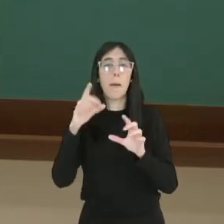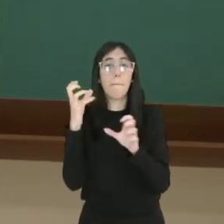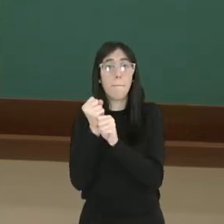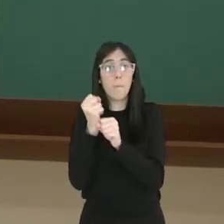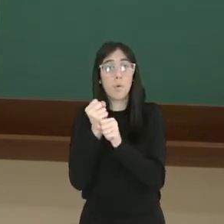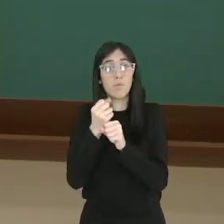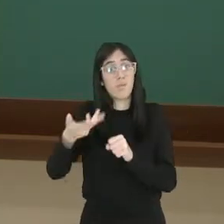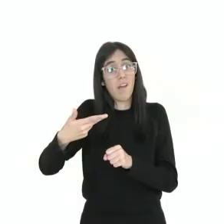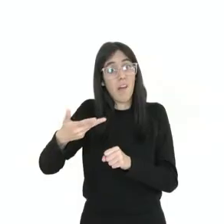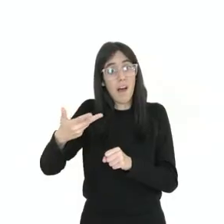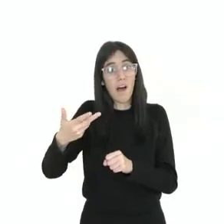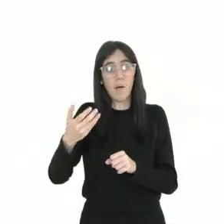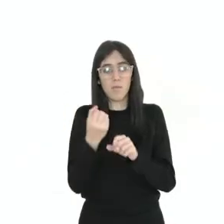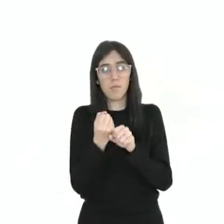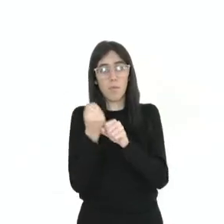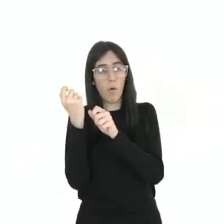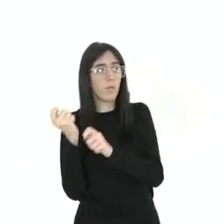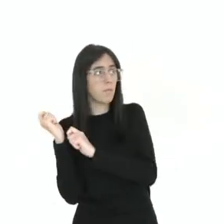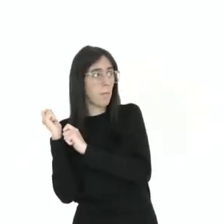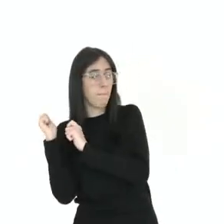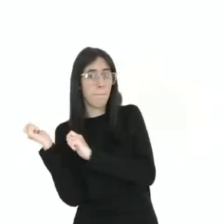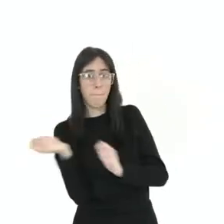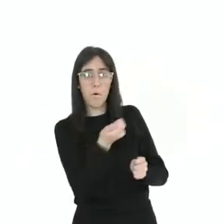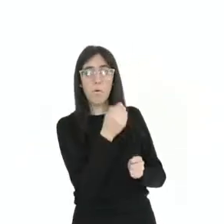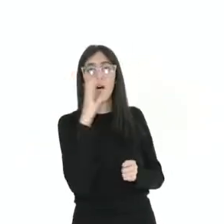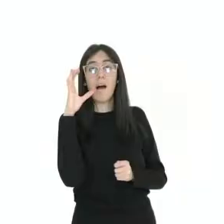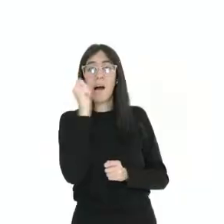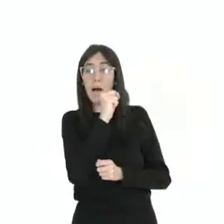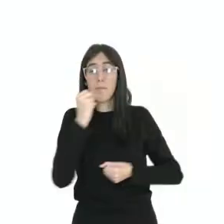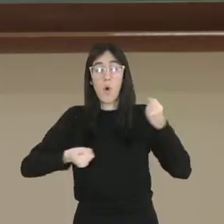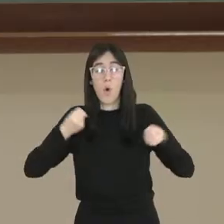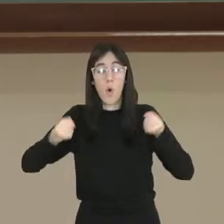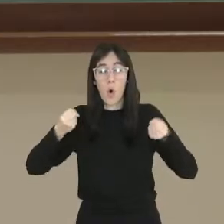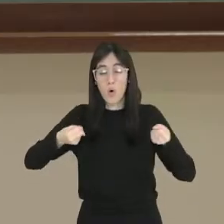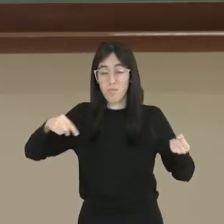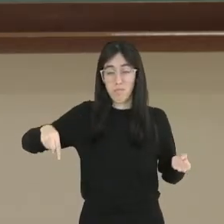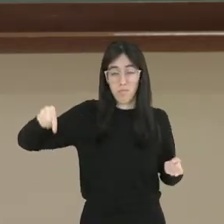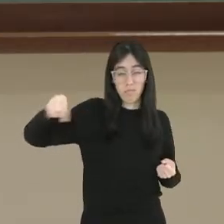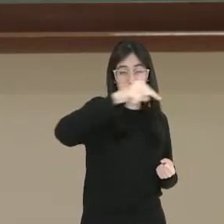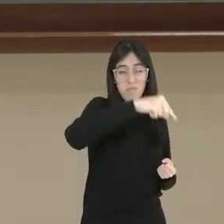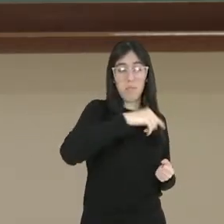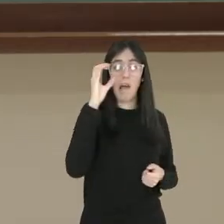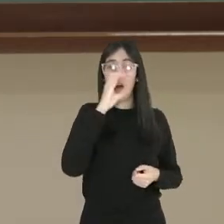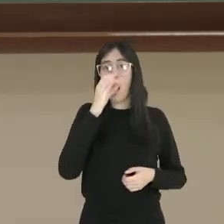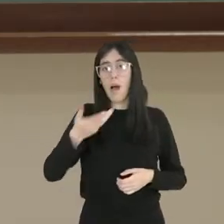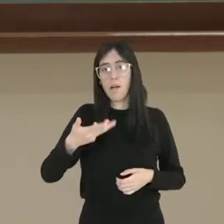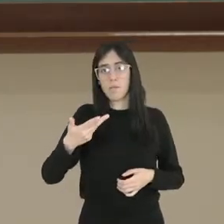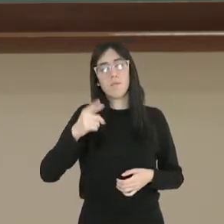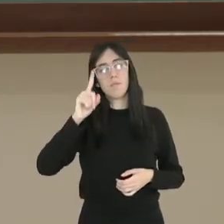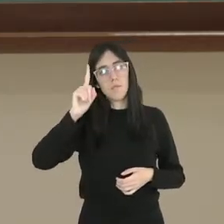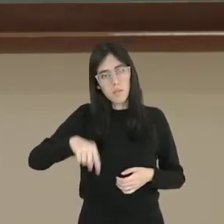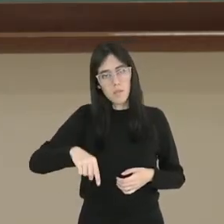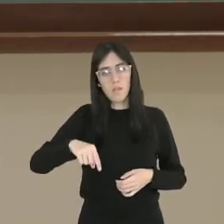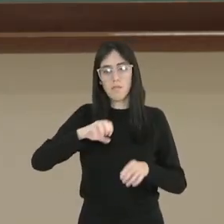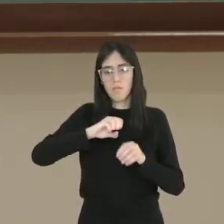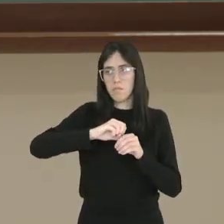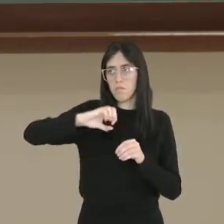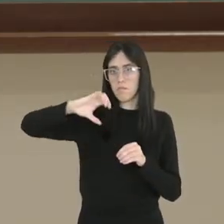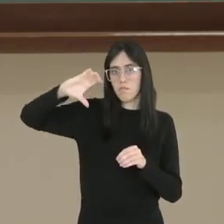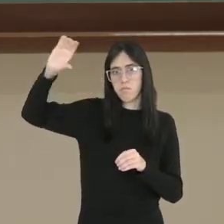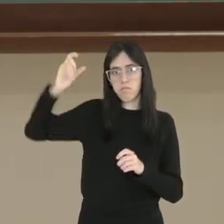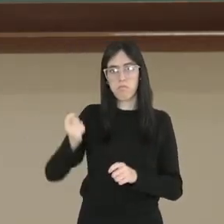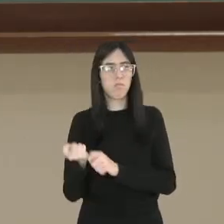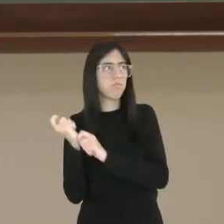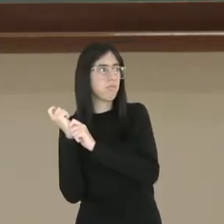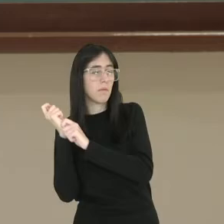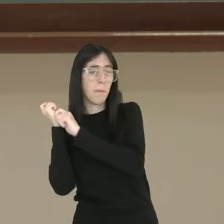a bola com um bastão e correr as bases. Então, esse é o principal objetivo, pegar esse bastão, rebater essa bola o